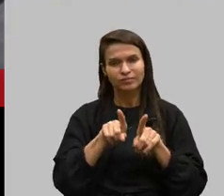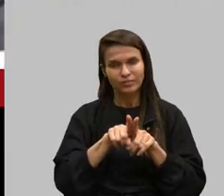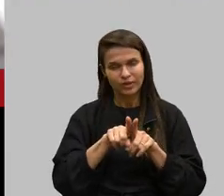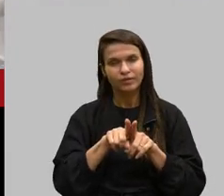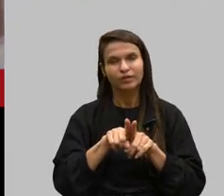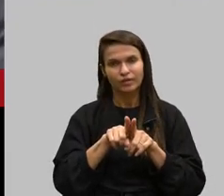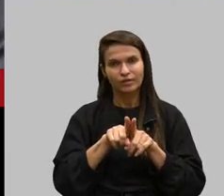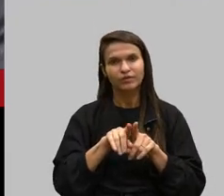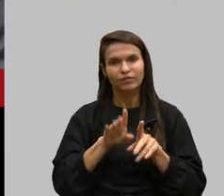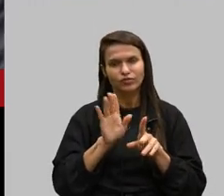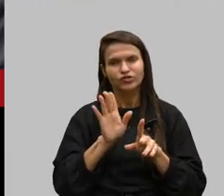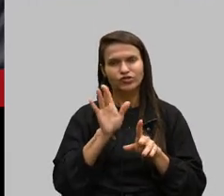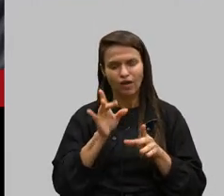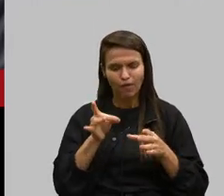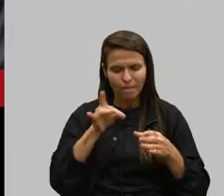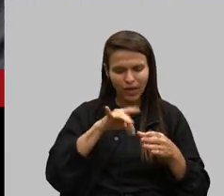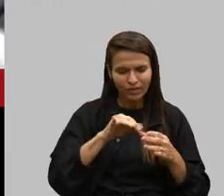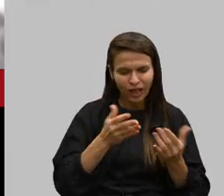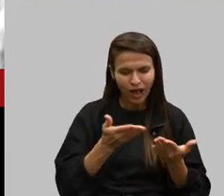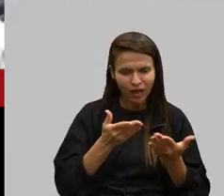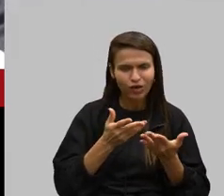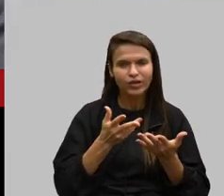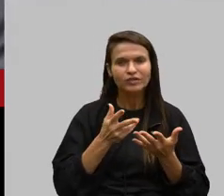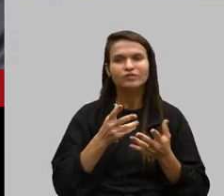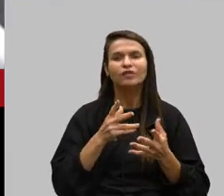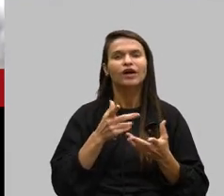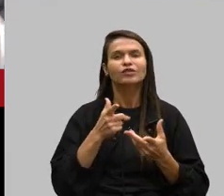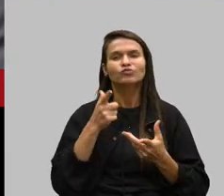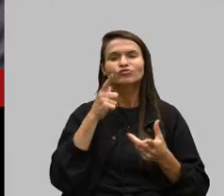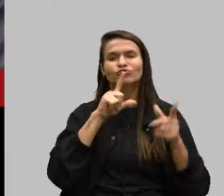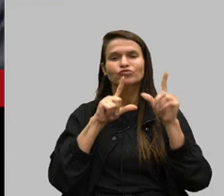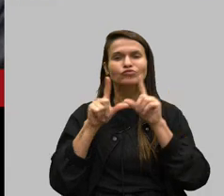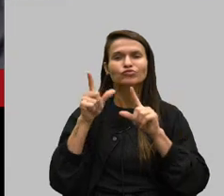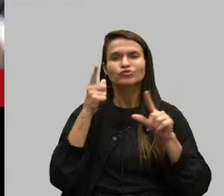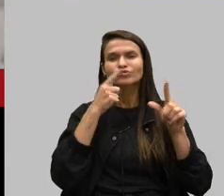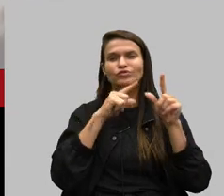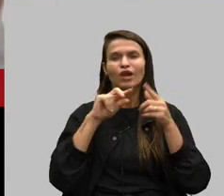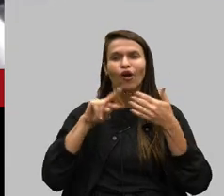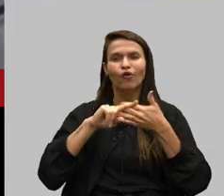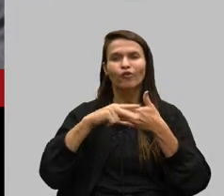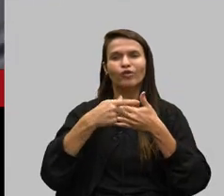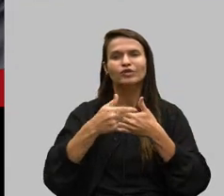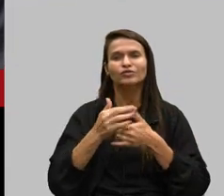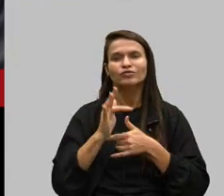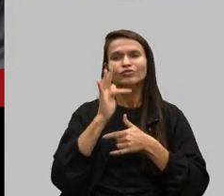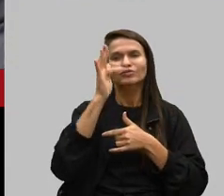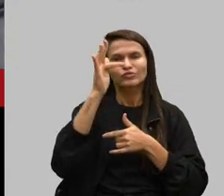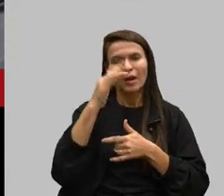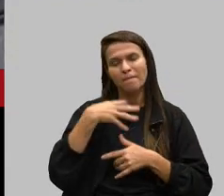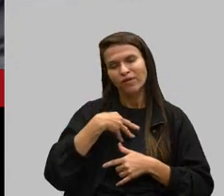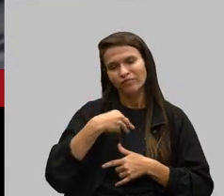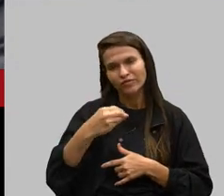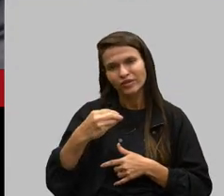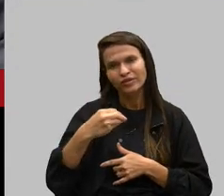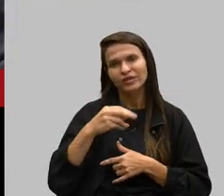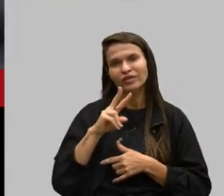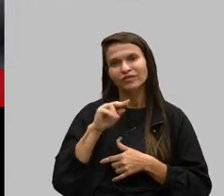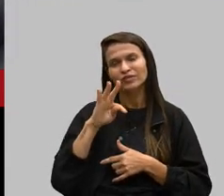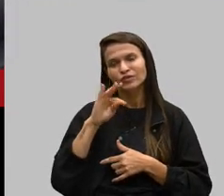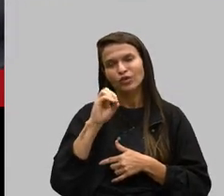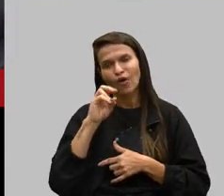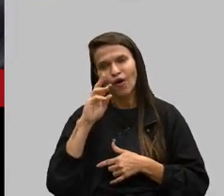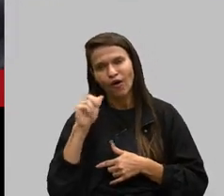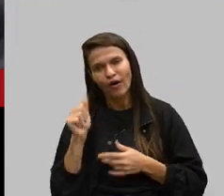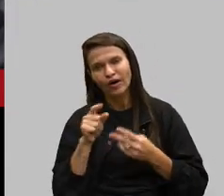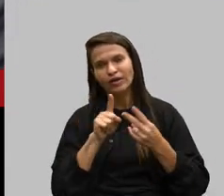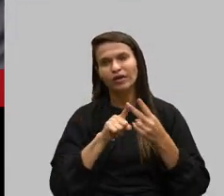isso que foi plantado agora quem vai colher vai ser o futuro vai ser nossos filhos vai ser minha vitória de 8 anos vai ser meu José de 2 anos na minha